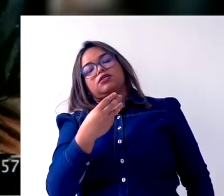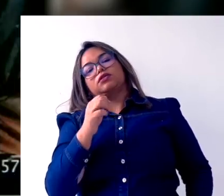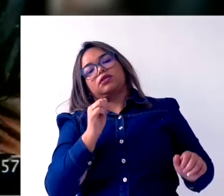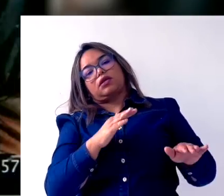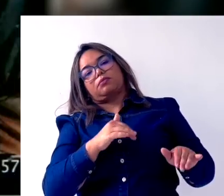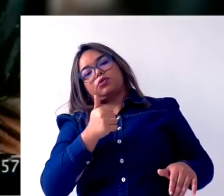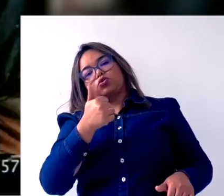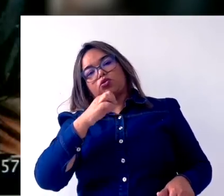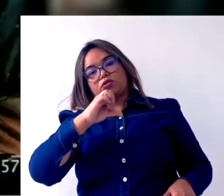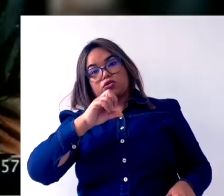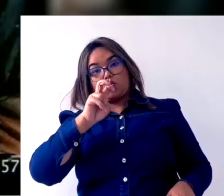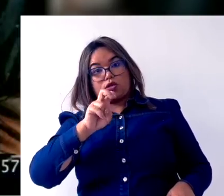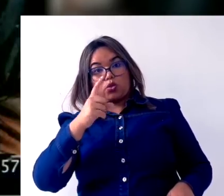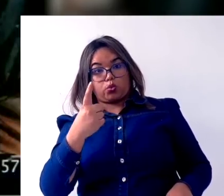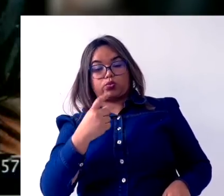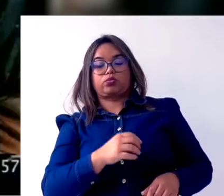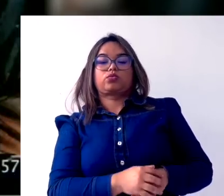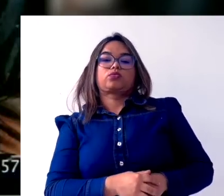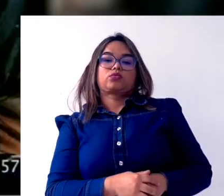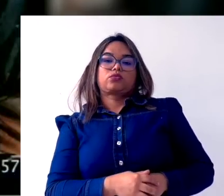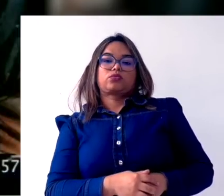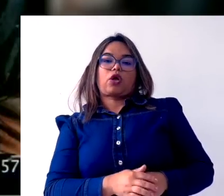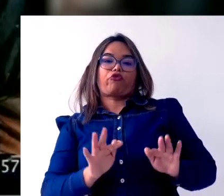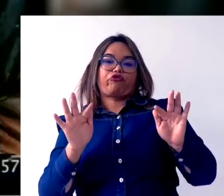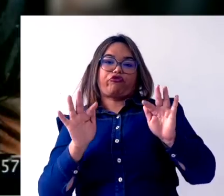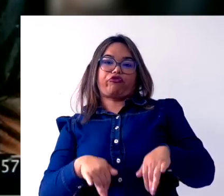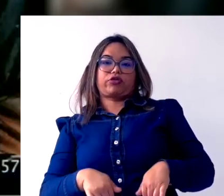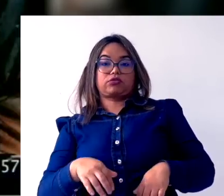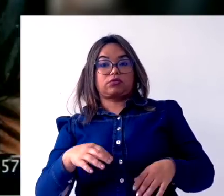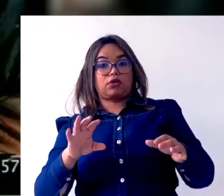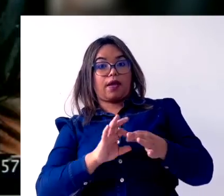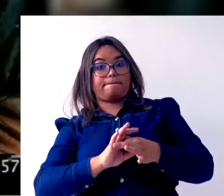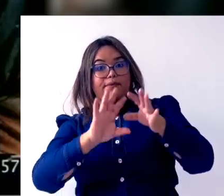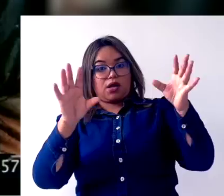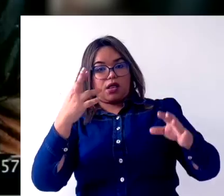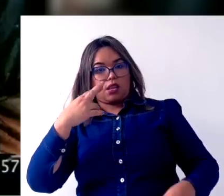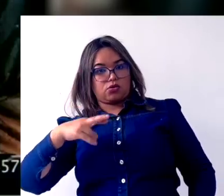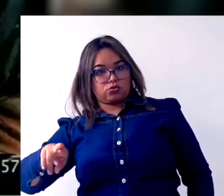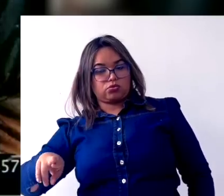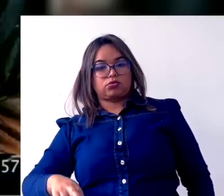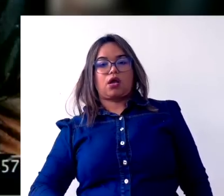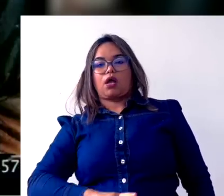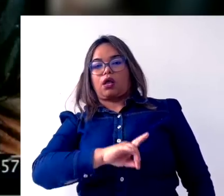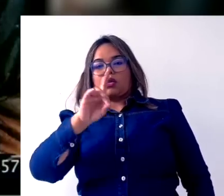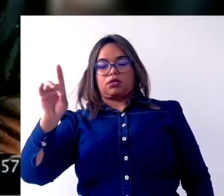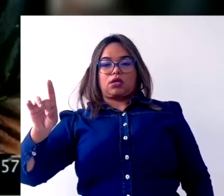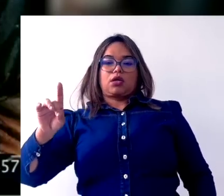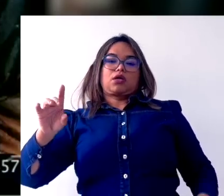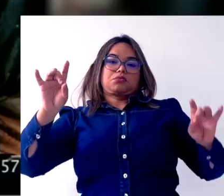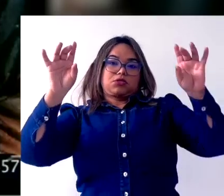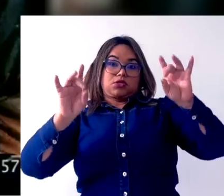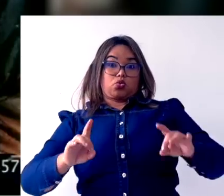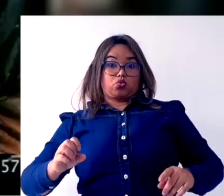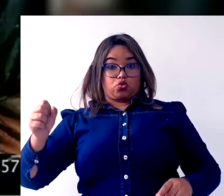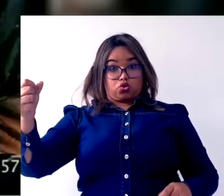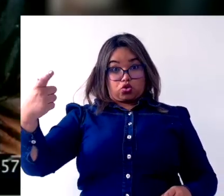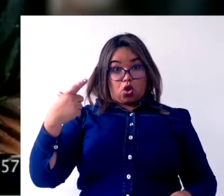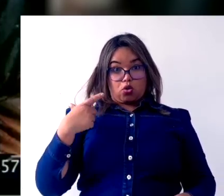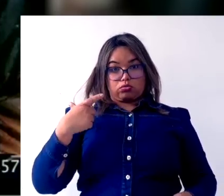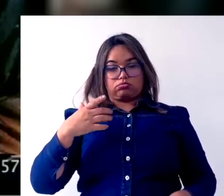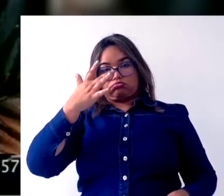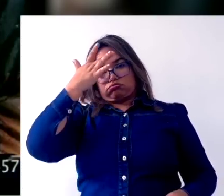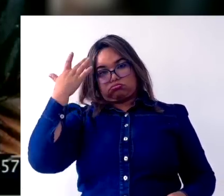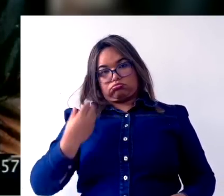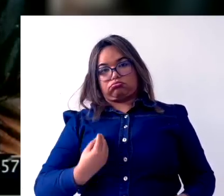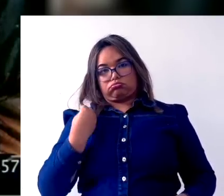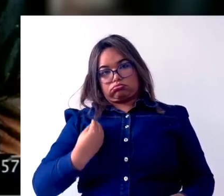colocar rapidamente um fim na liberdade religiosa. No venerável dia do sol, que os magistrados e as pessoas que residem nas cidades descansem.